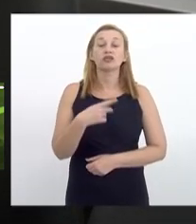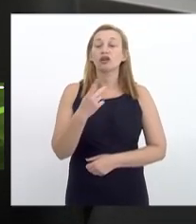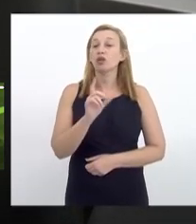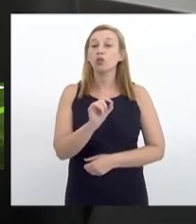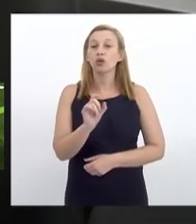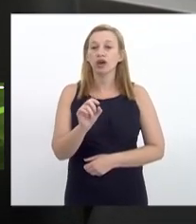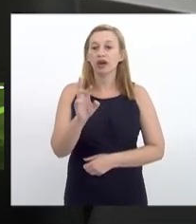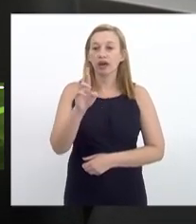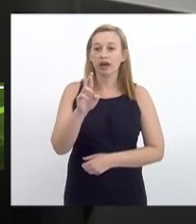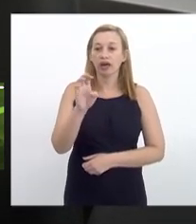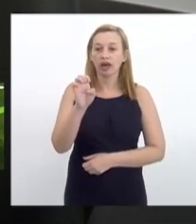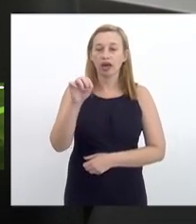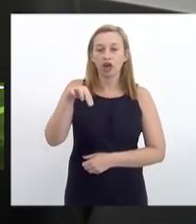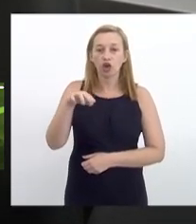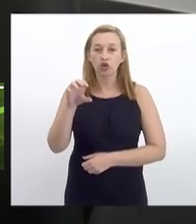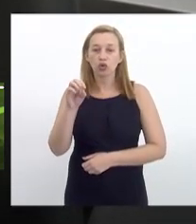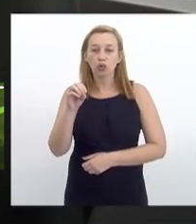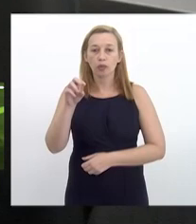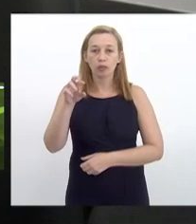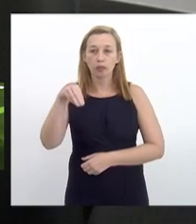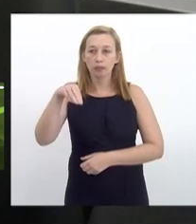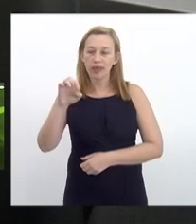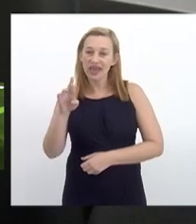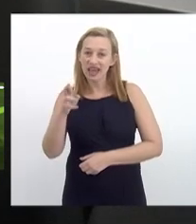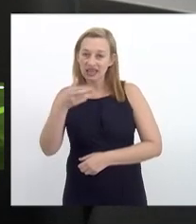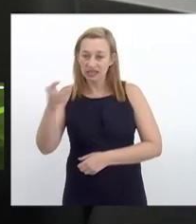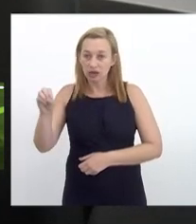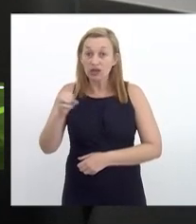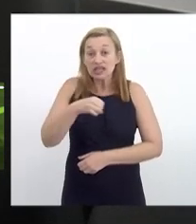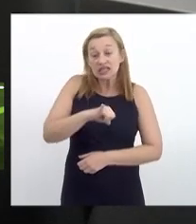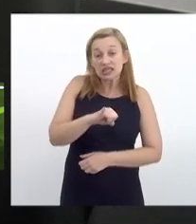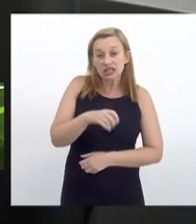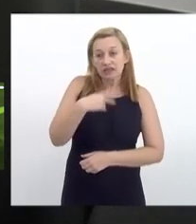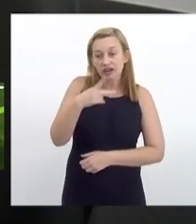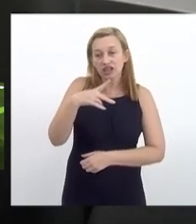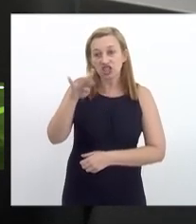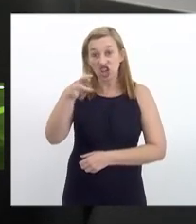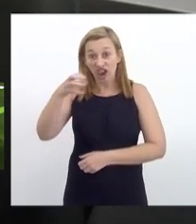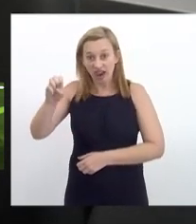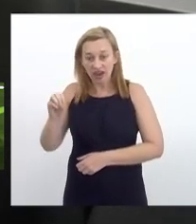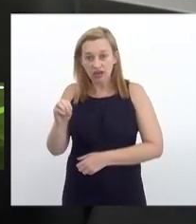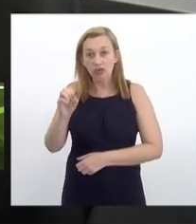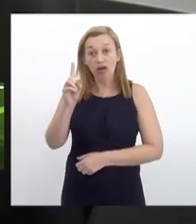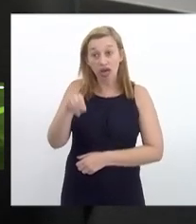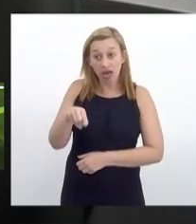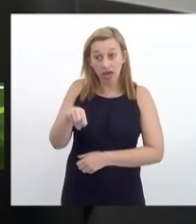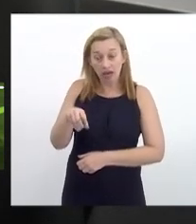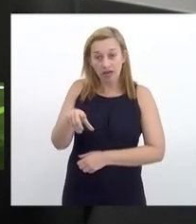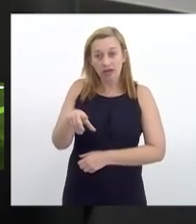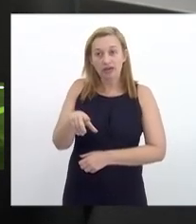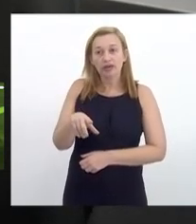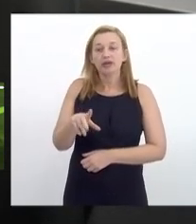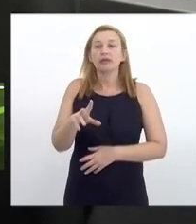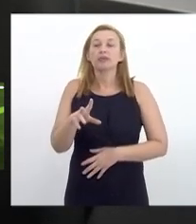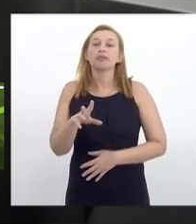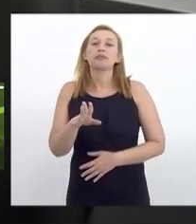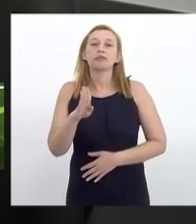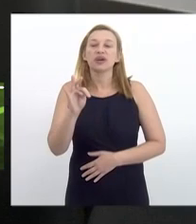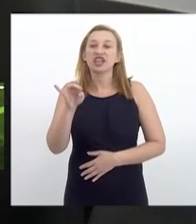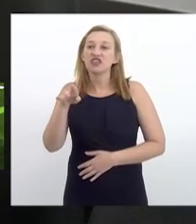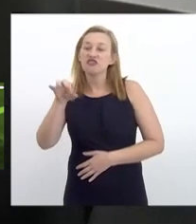gente está considerando Que o triênio agora É um benefício pessoal O reajuste tem que incorporar